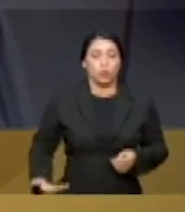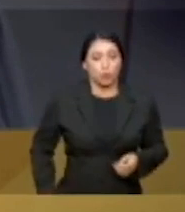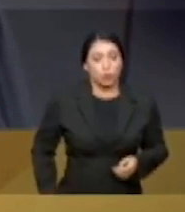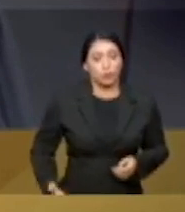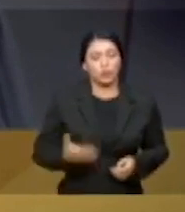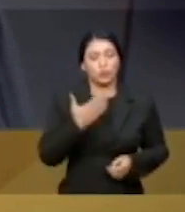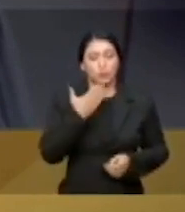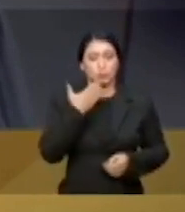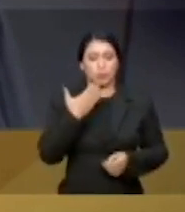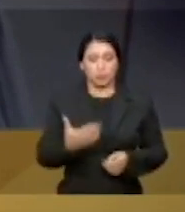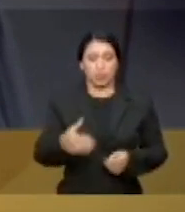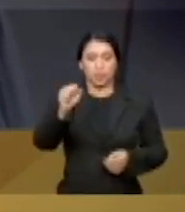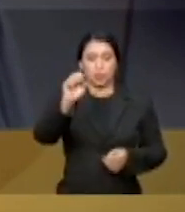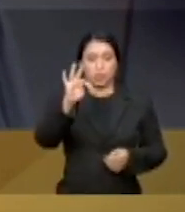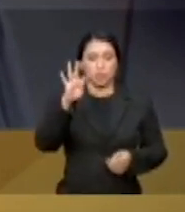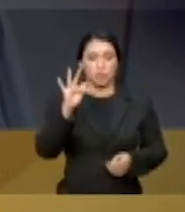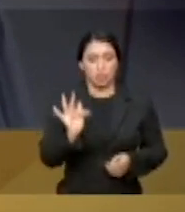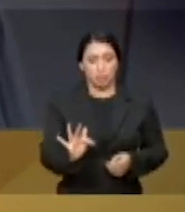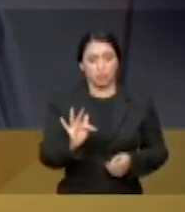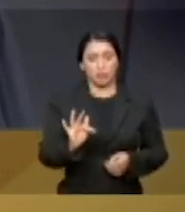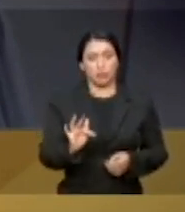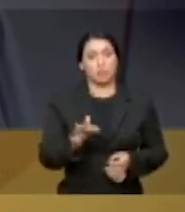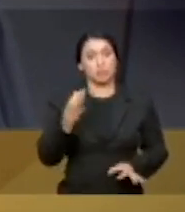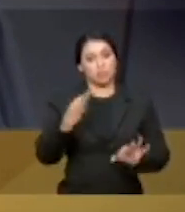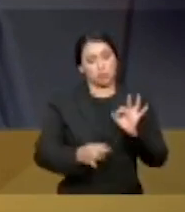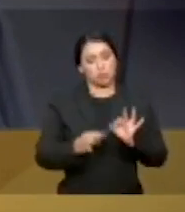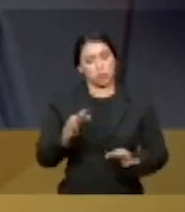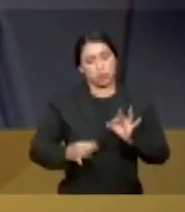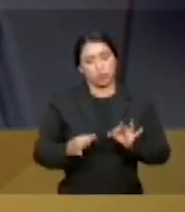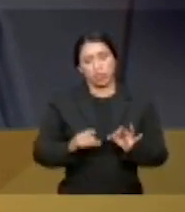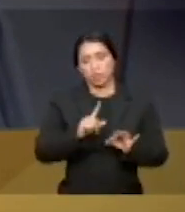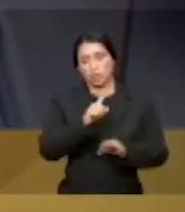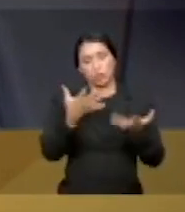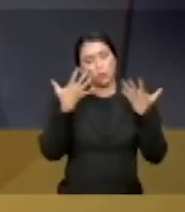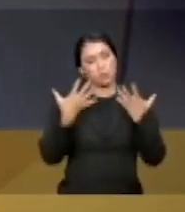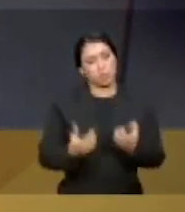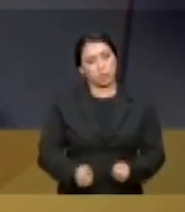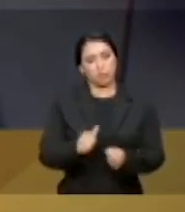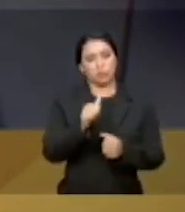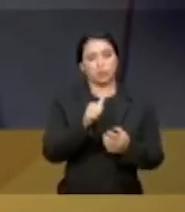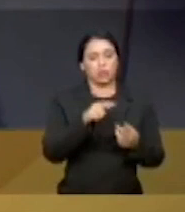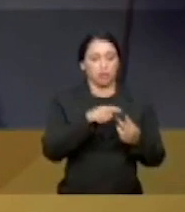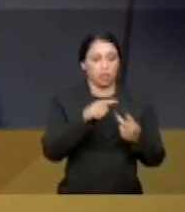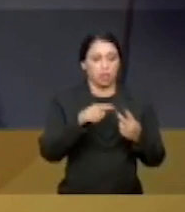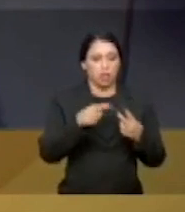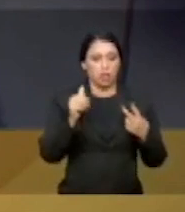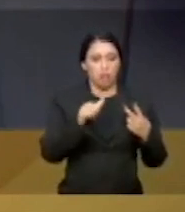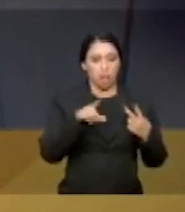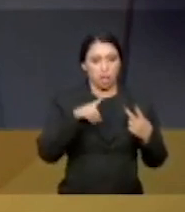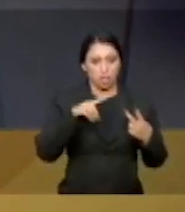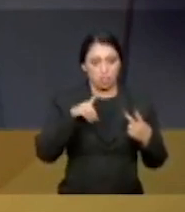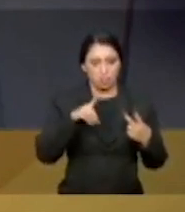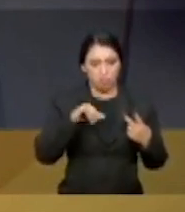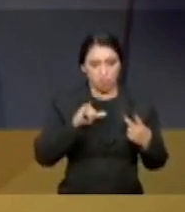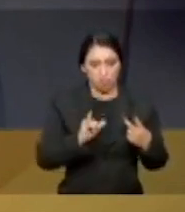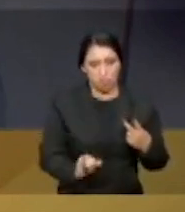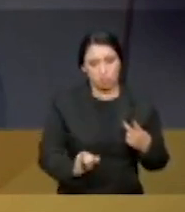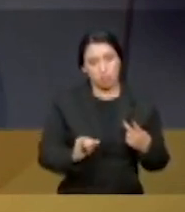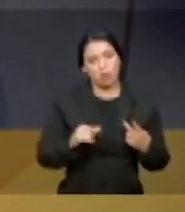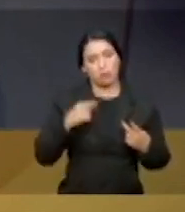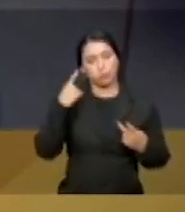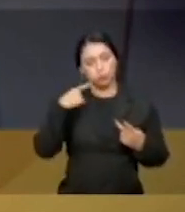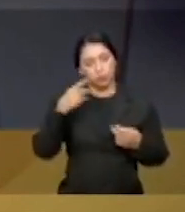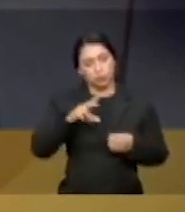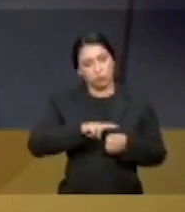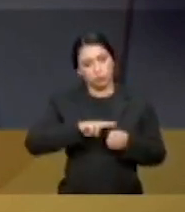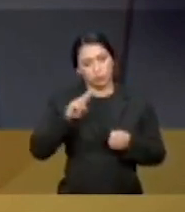Egrégio Supremo Tribunal Federal sejam julgadas improcedentes as presentes ações diretas, ficando esse advogado-geral à